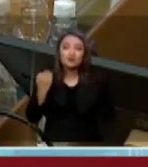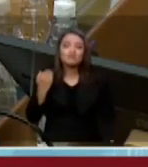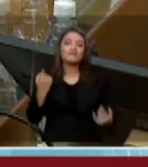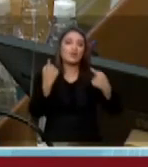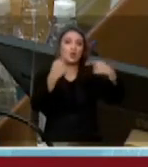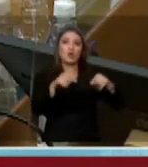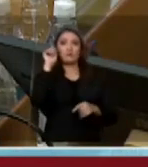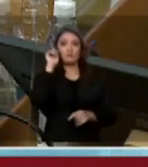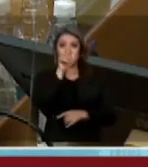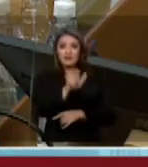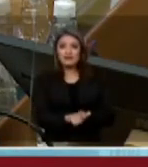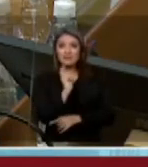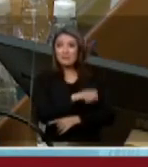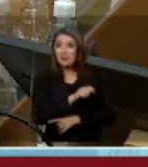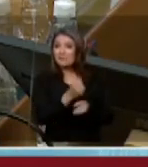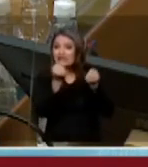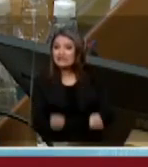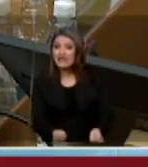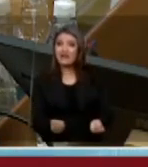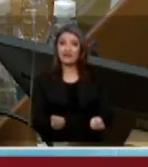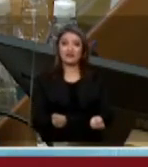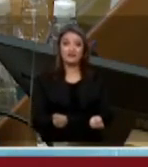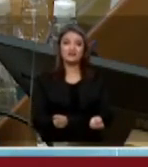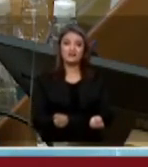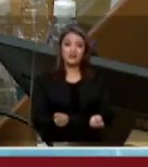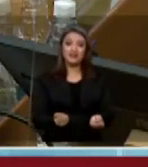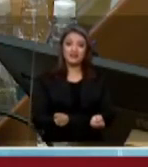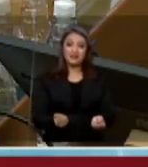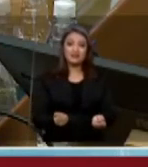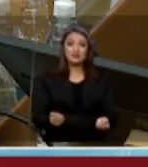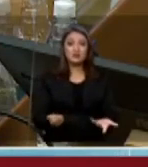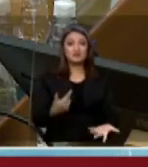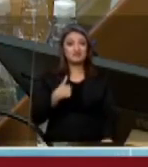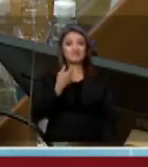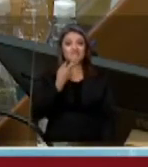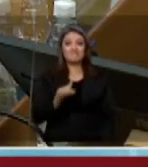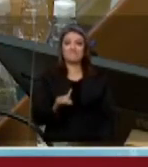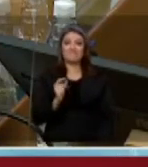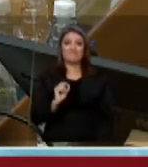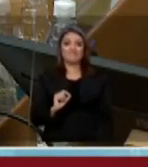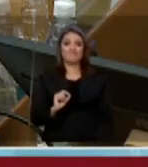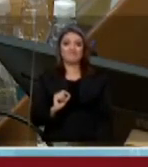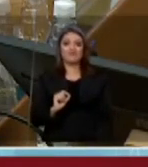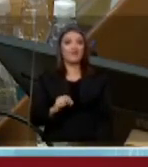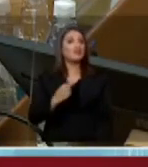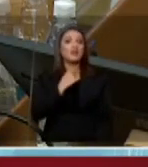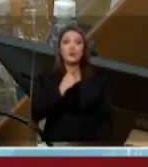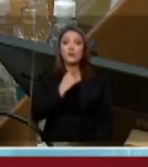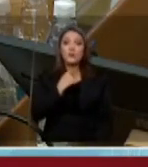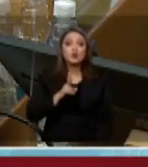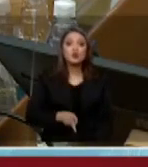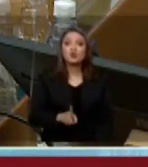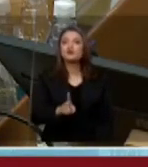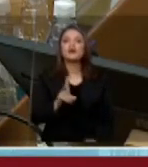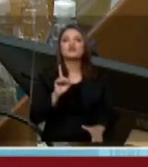contra qualquer tipo de censura, mas que ela concordou com essa decisão do relator. Essa fala da